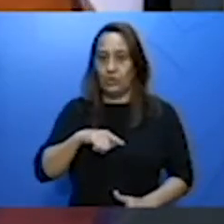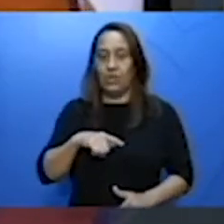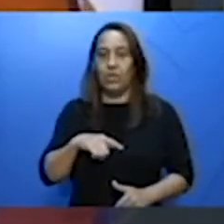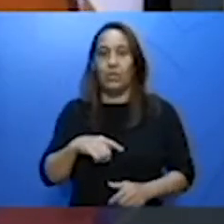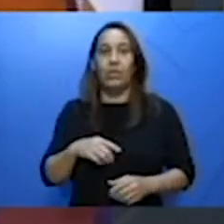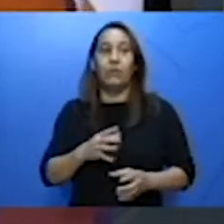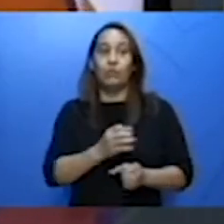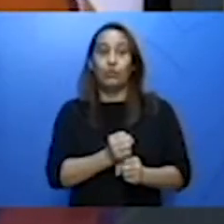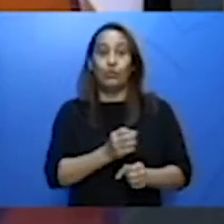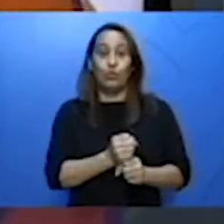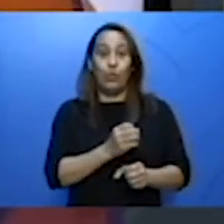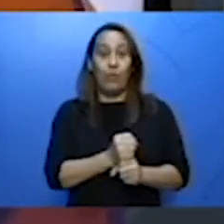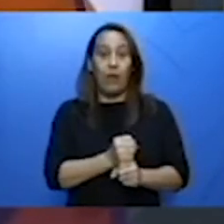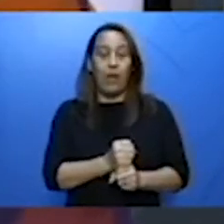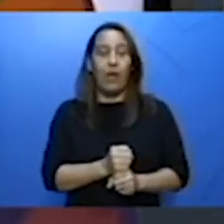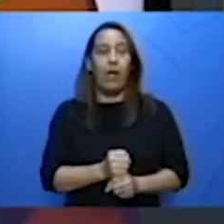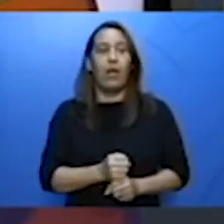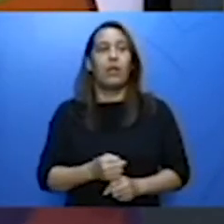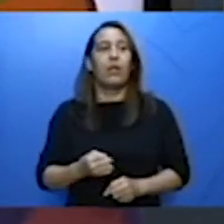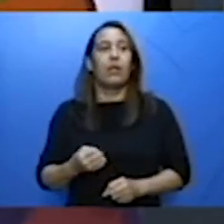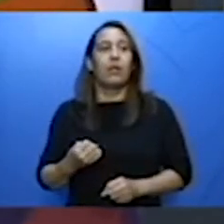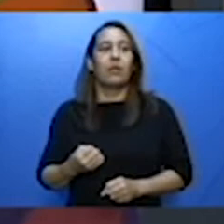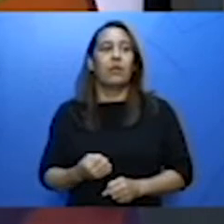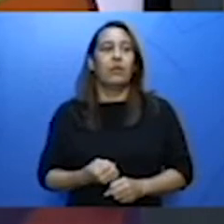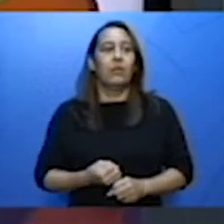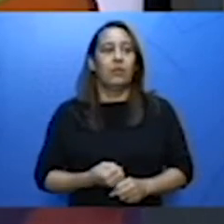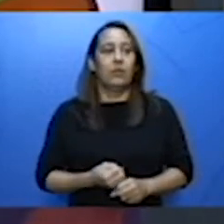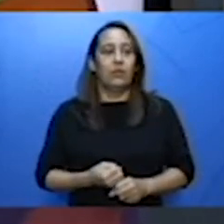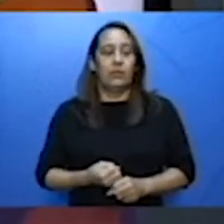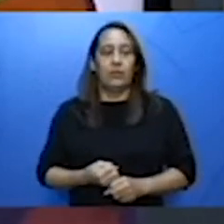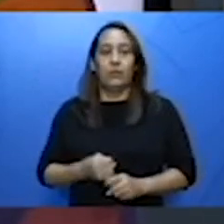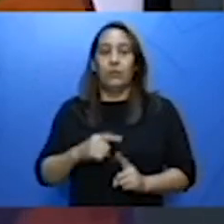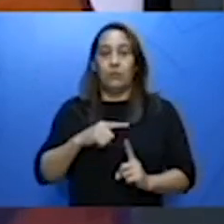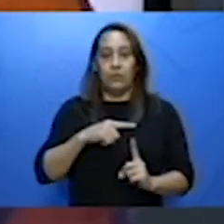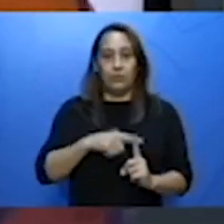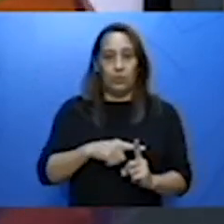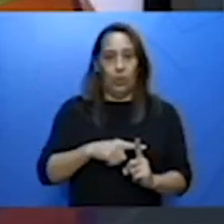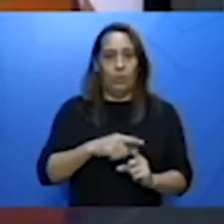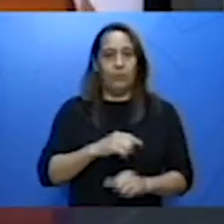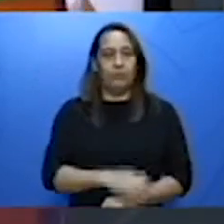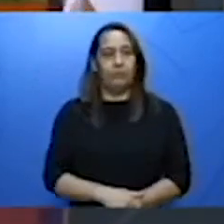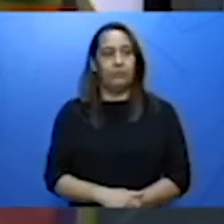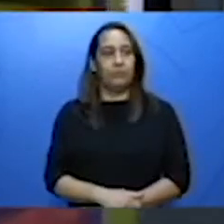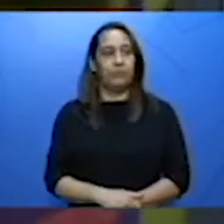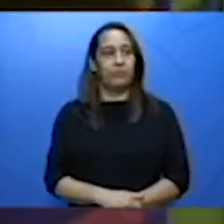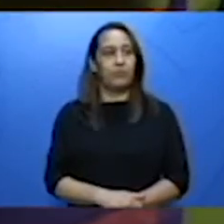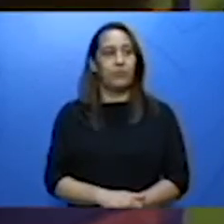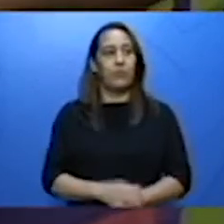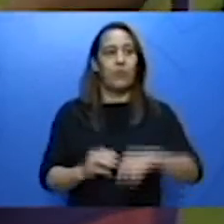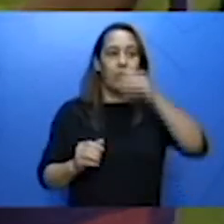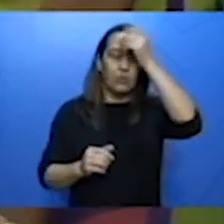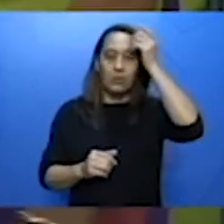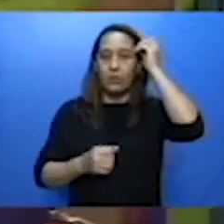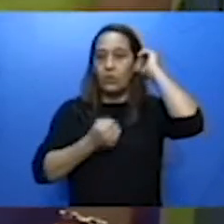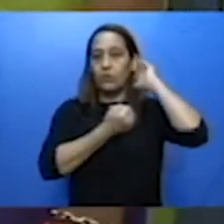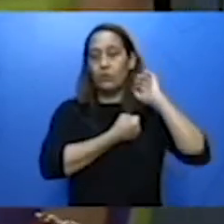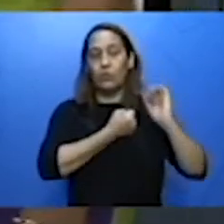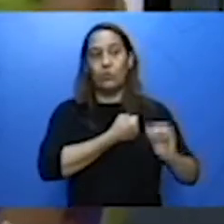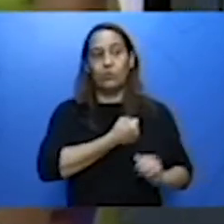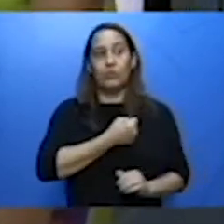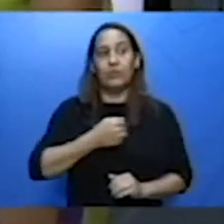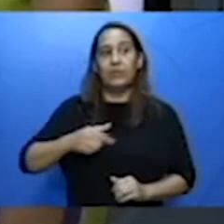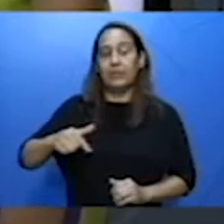aqui, eu junte. Então, está querendo que eu faça uma adição. Então, vamos pegar os números